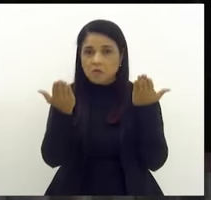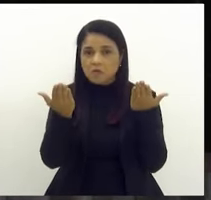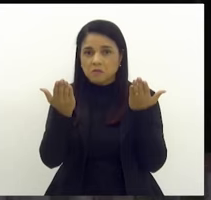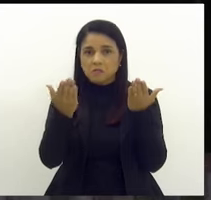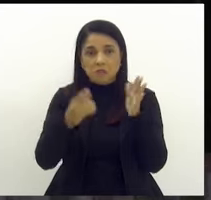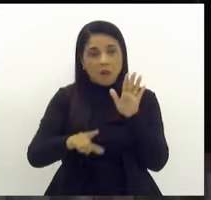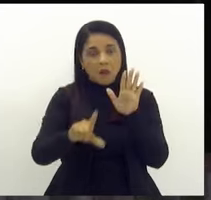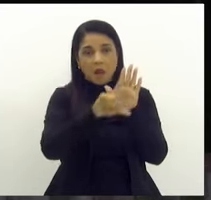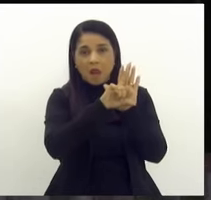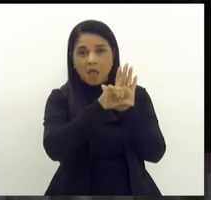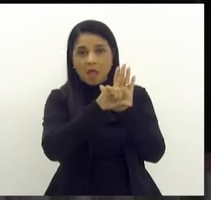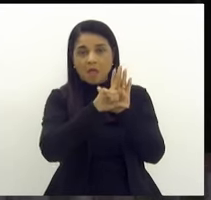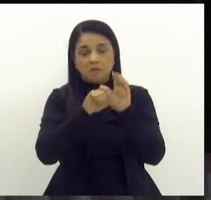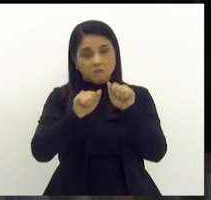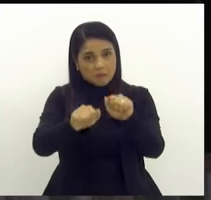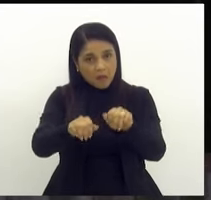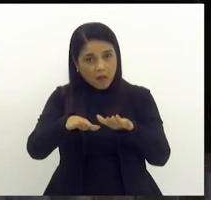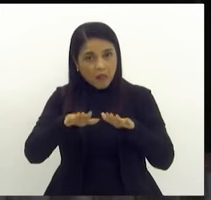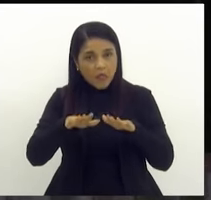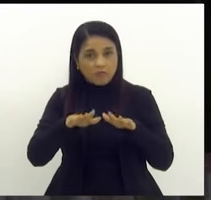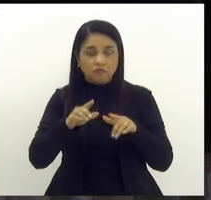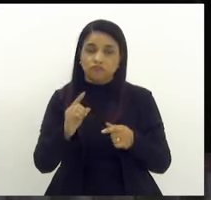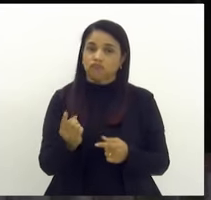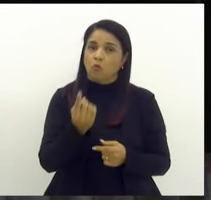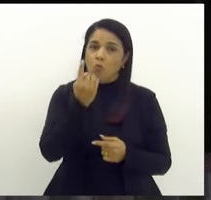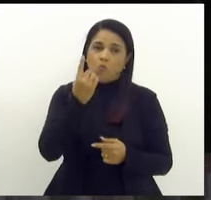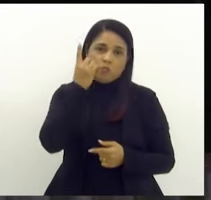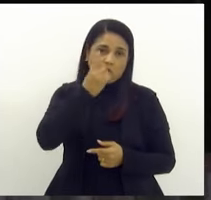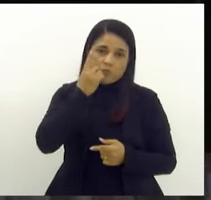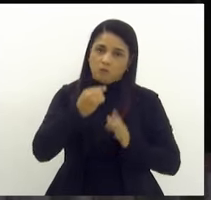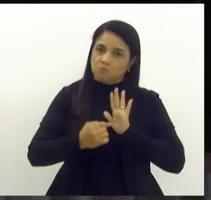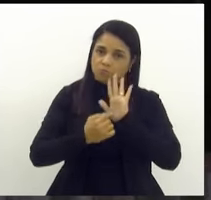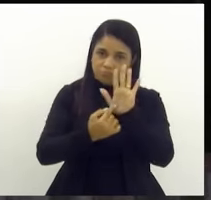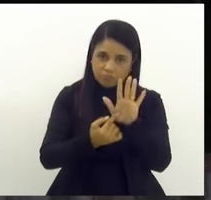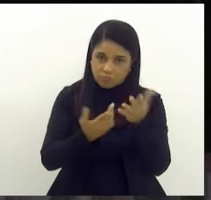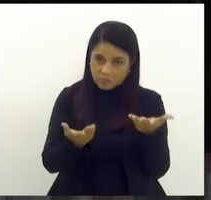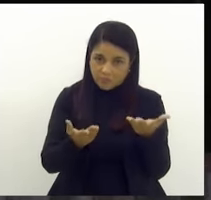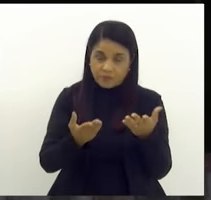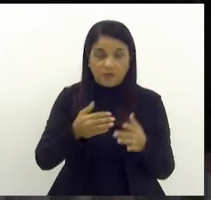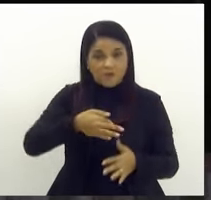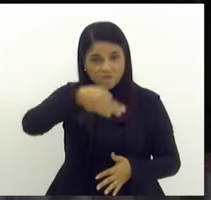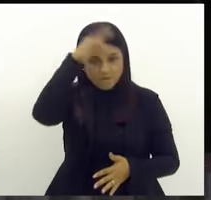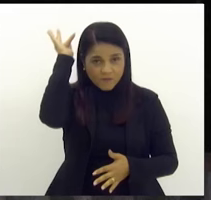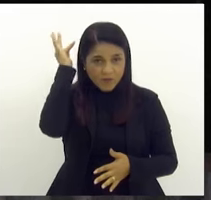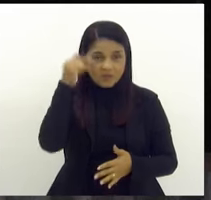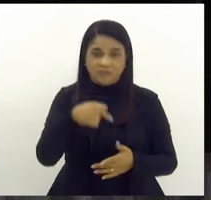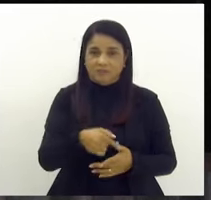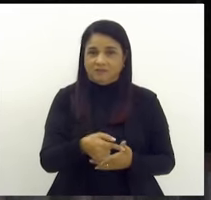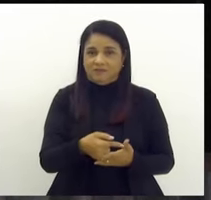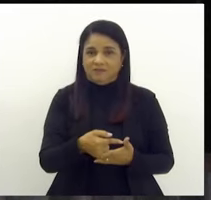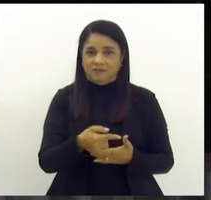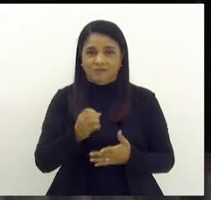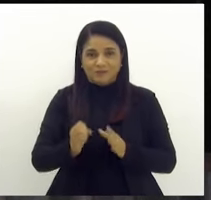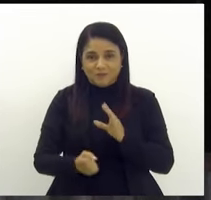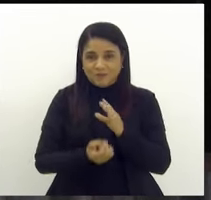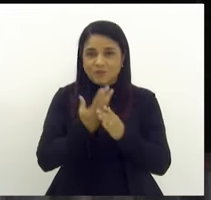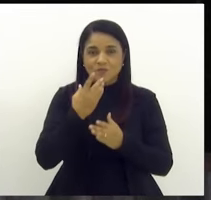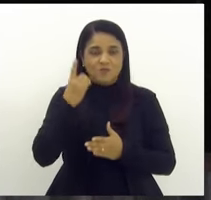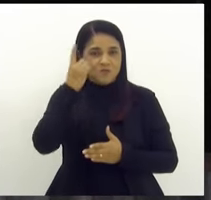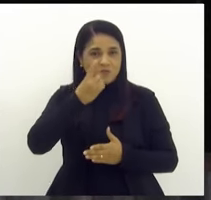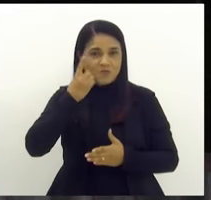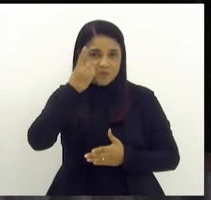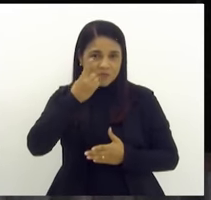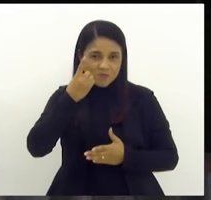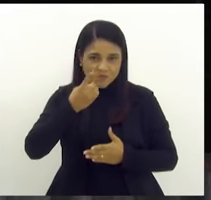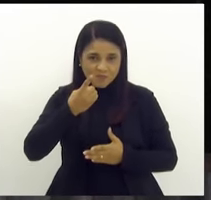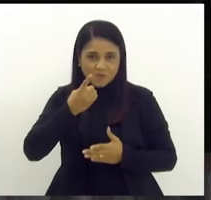legislação da alerge só um deputado que poderia apresentar então botaram o Fred Pacheco de ser o o autor do projeto de lei